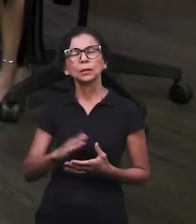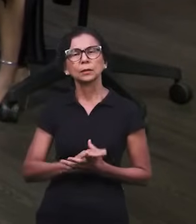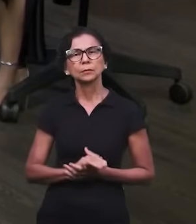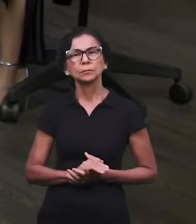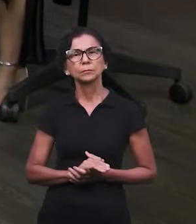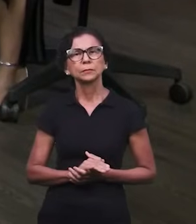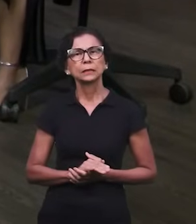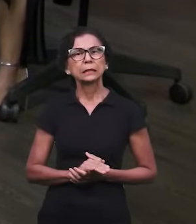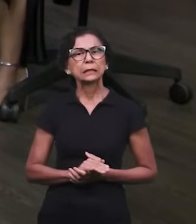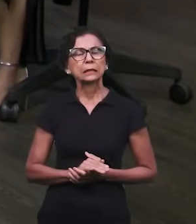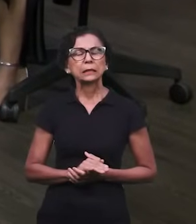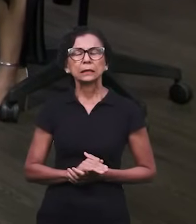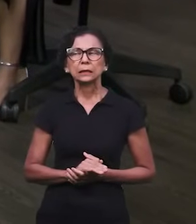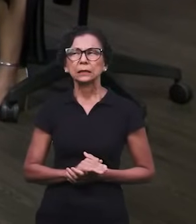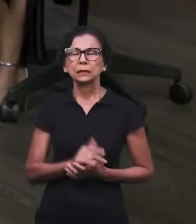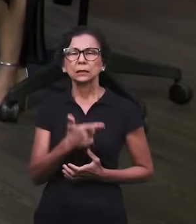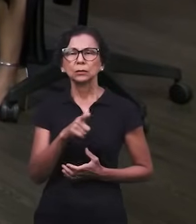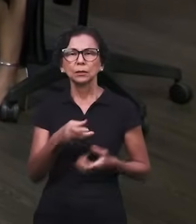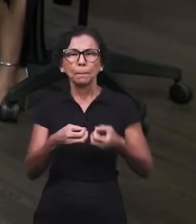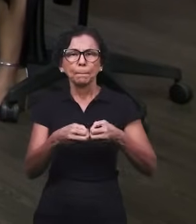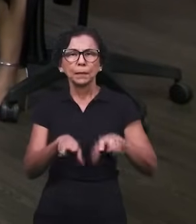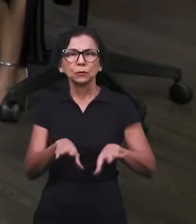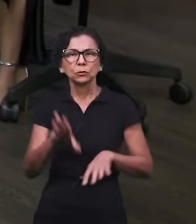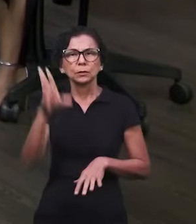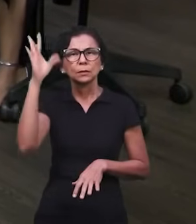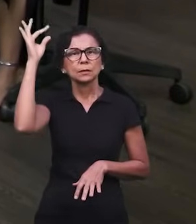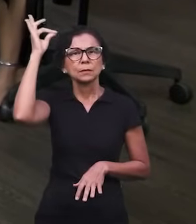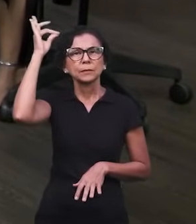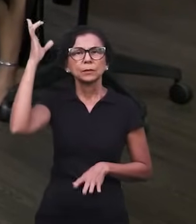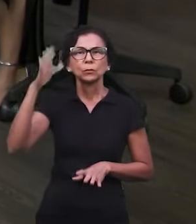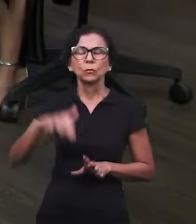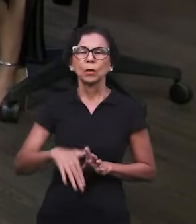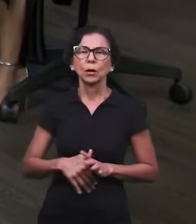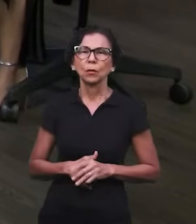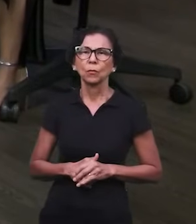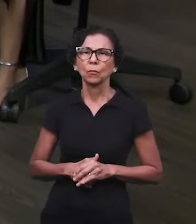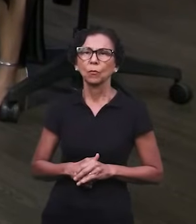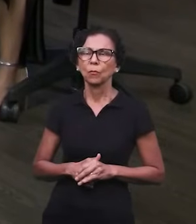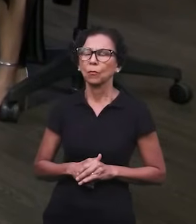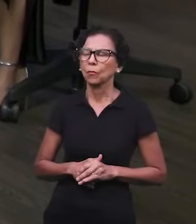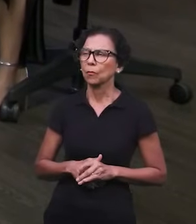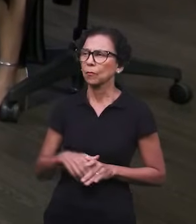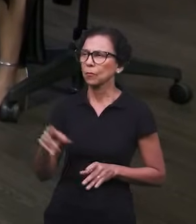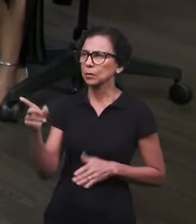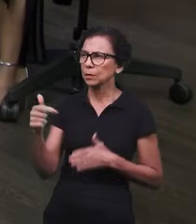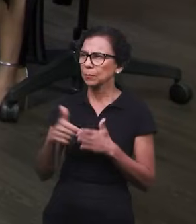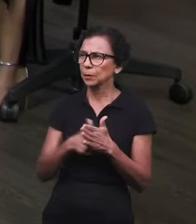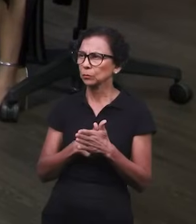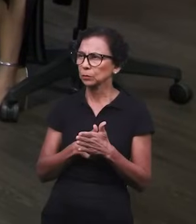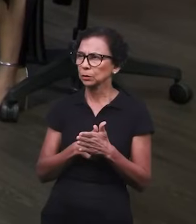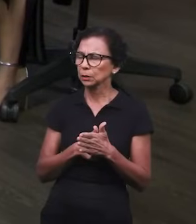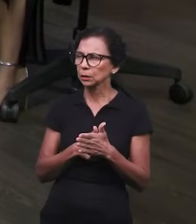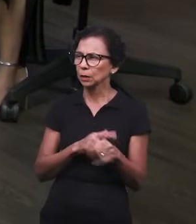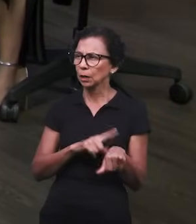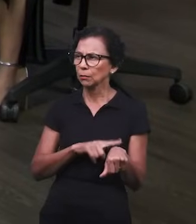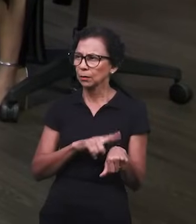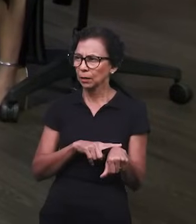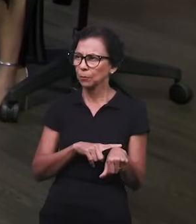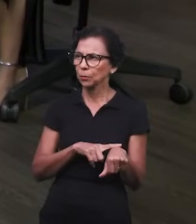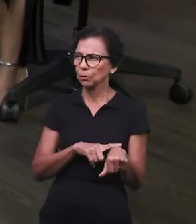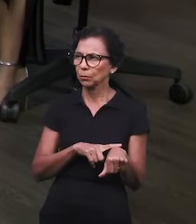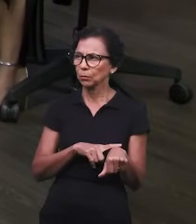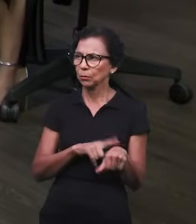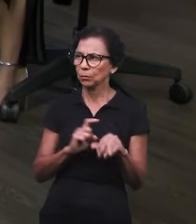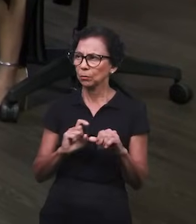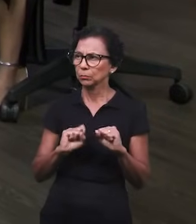Rafael, eu imagino que você esteja perguntando em relação ao tempo Isso. que se dedica, não é isso? Uhum. E